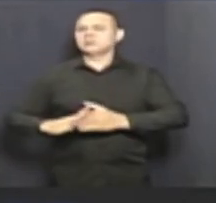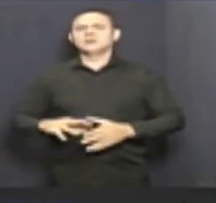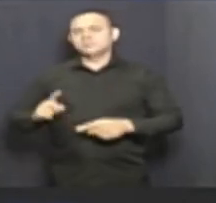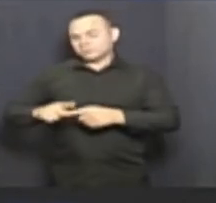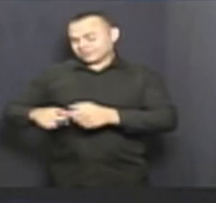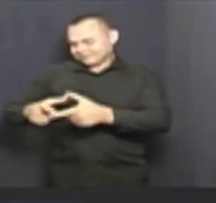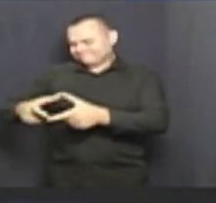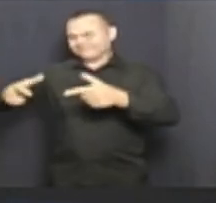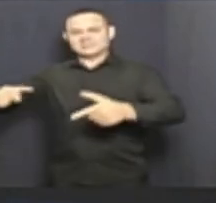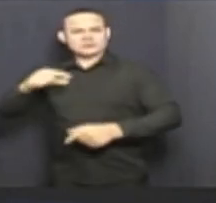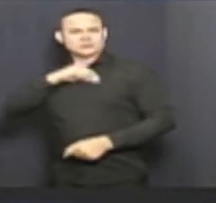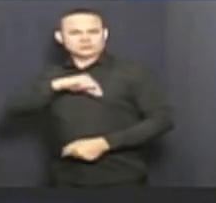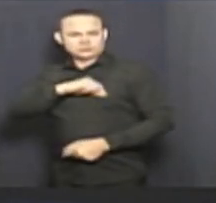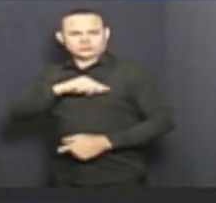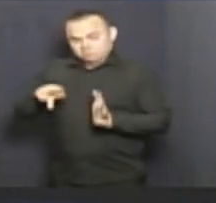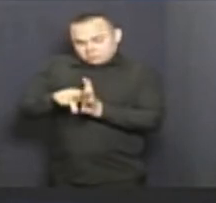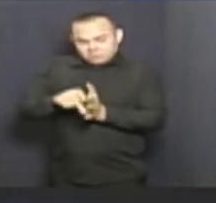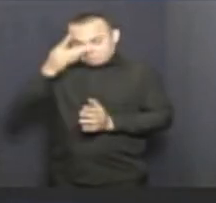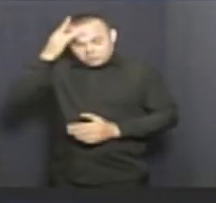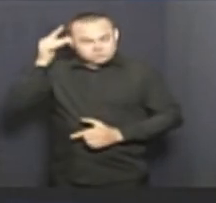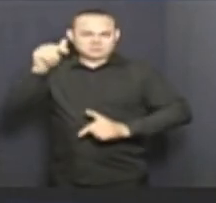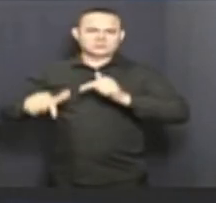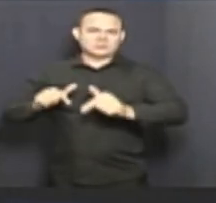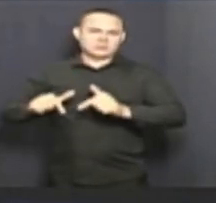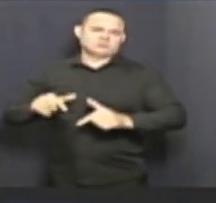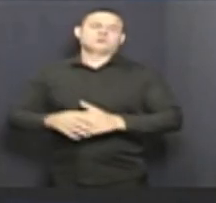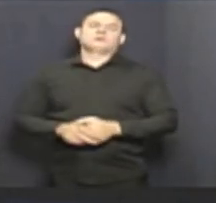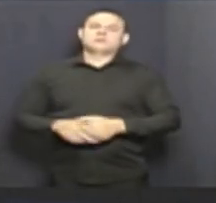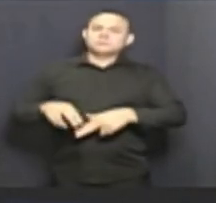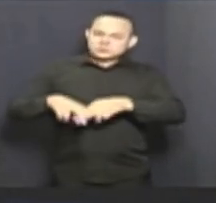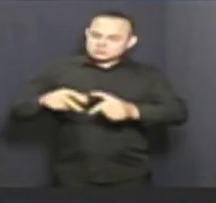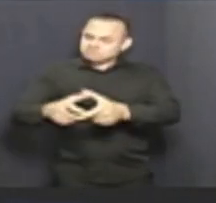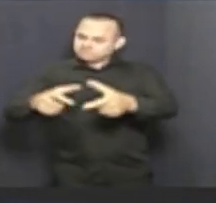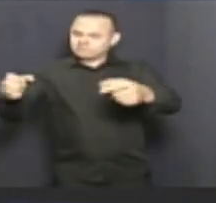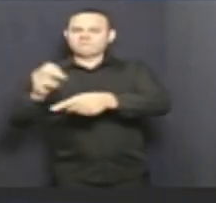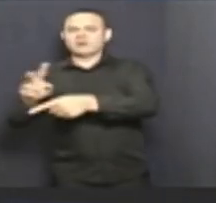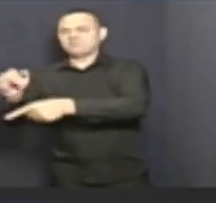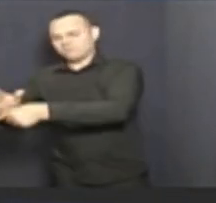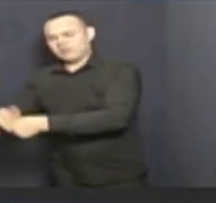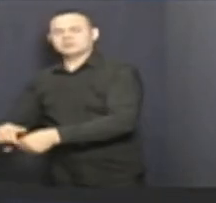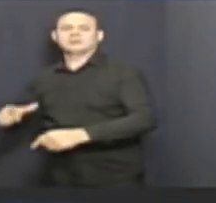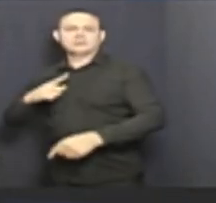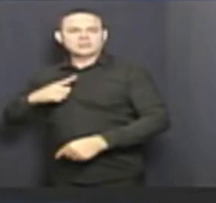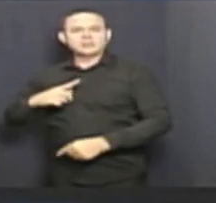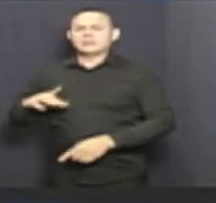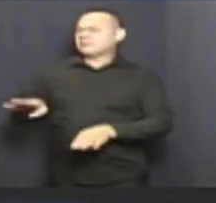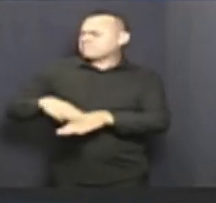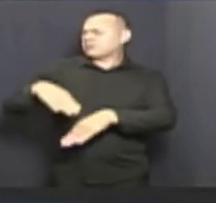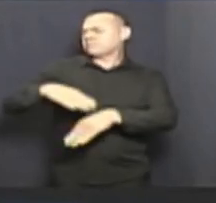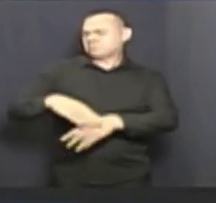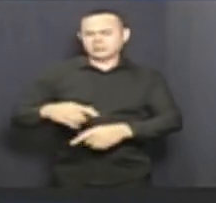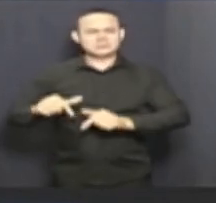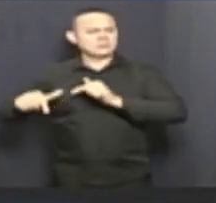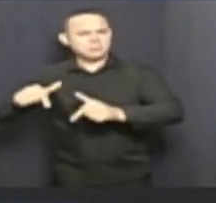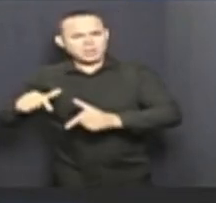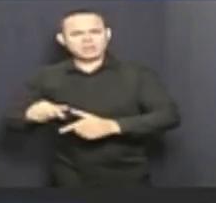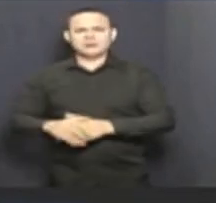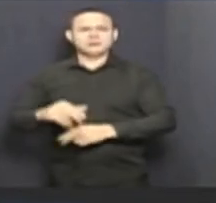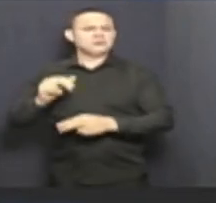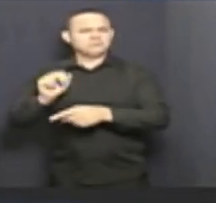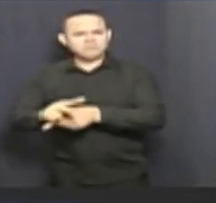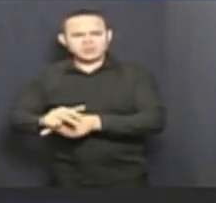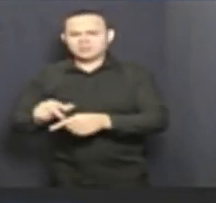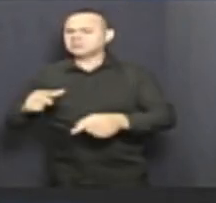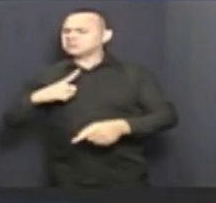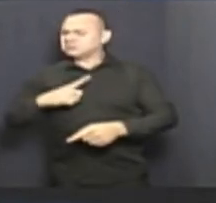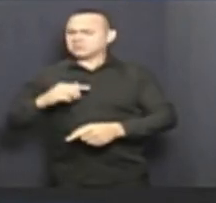e ampliou principalmente as ofertas de vagas em todos os segmentos nós temos uma empregabilidade que pega em todas as cadeias